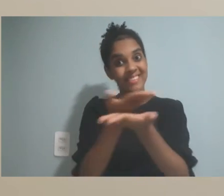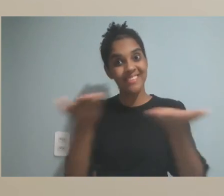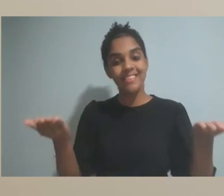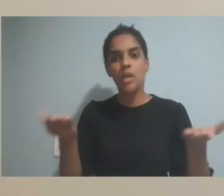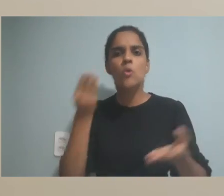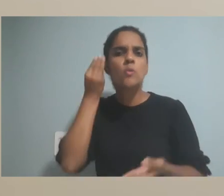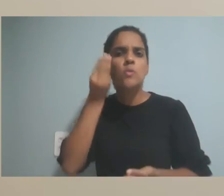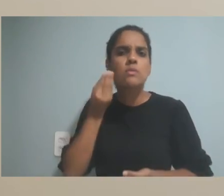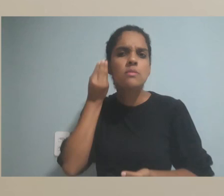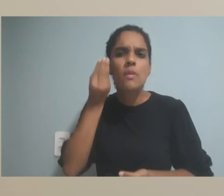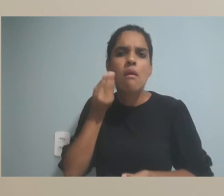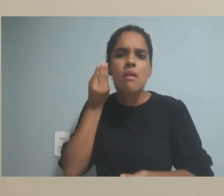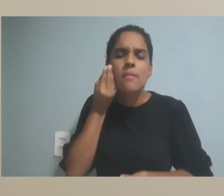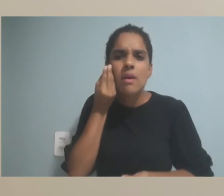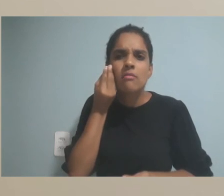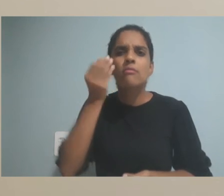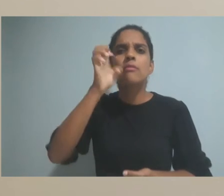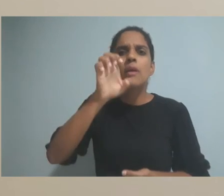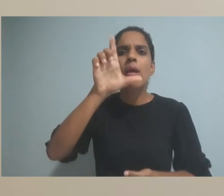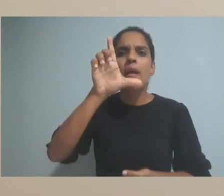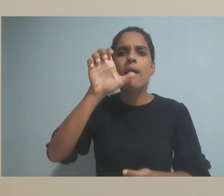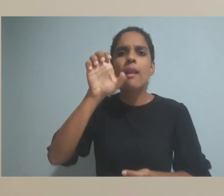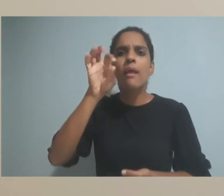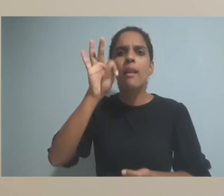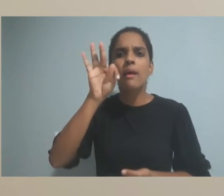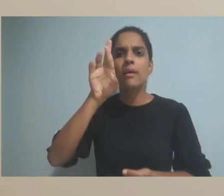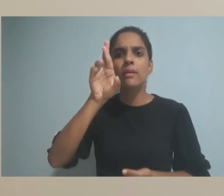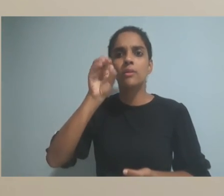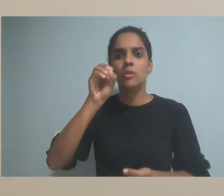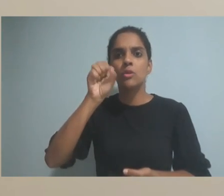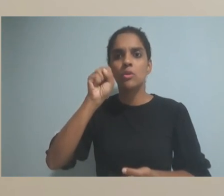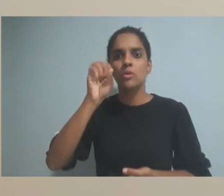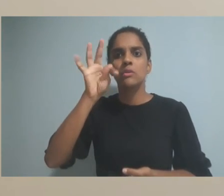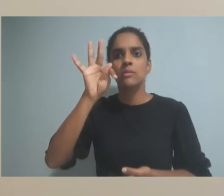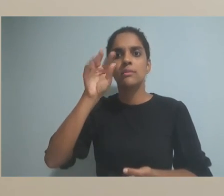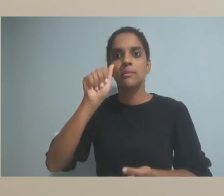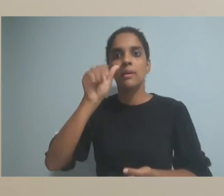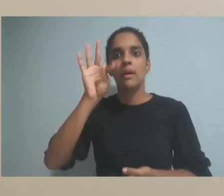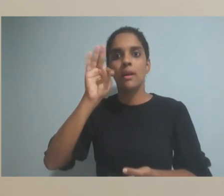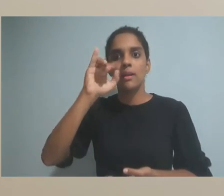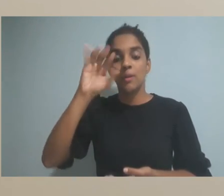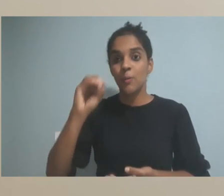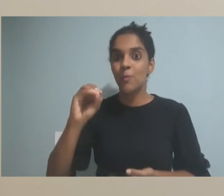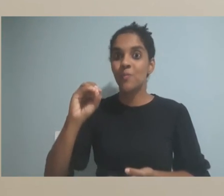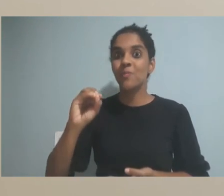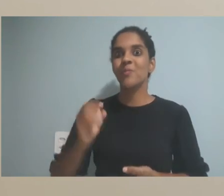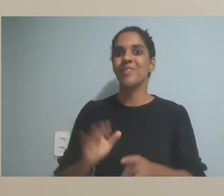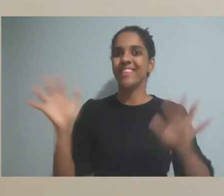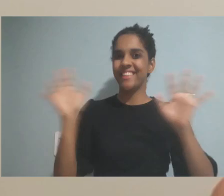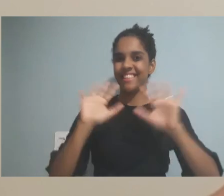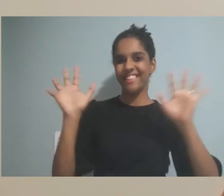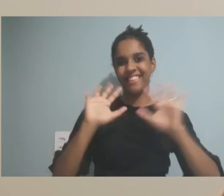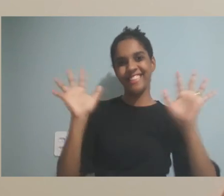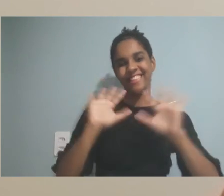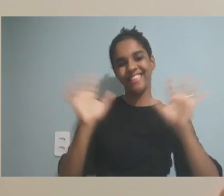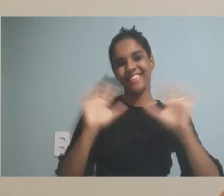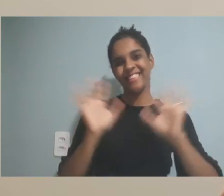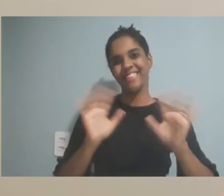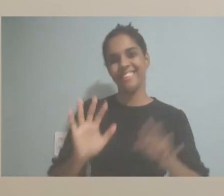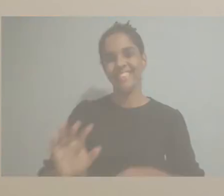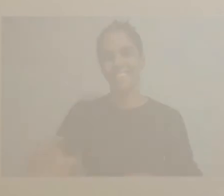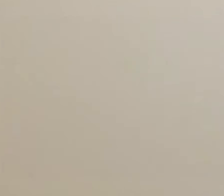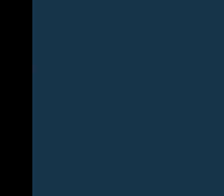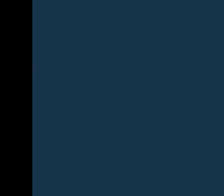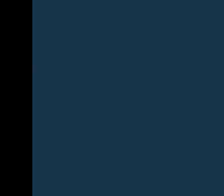Então, pessoal, esse foi um experimento de eletrostática. Espero que tenham gostado e até a próxima. Valeu!